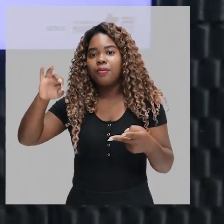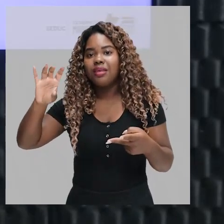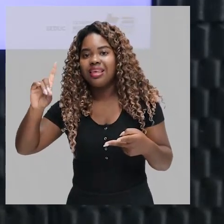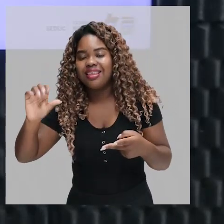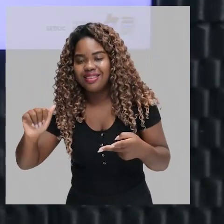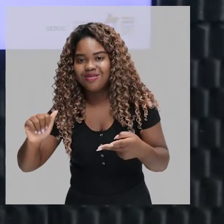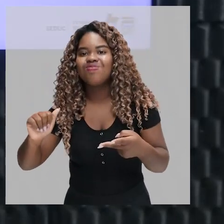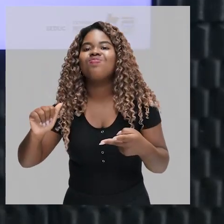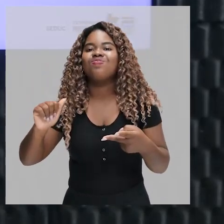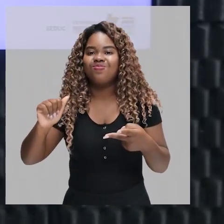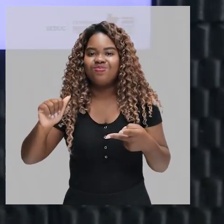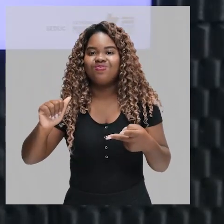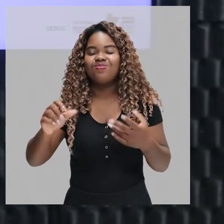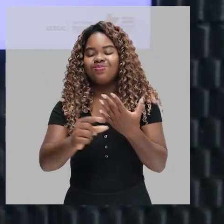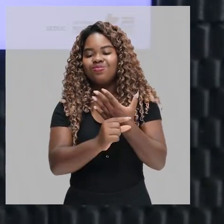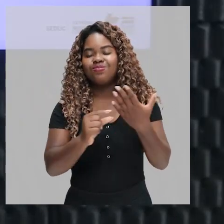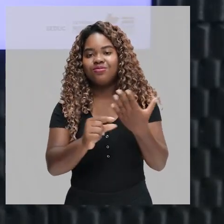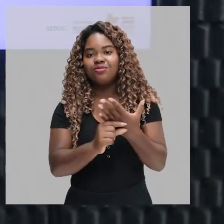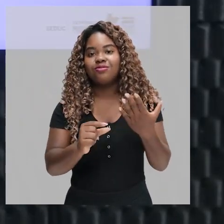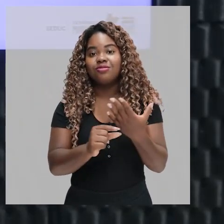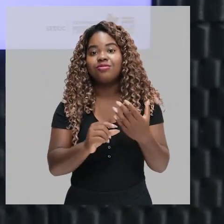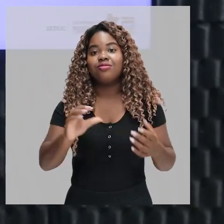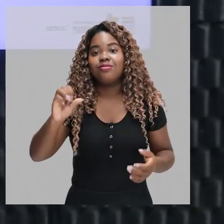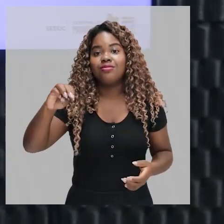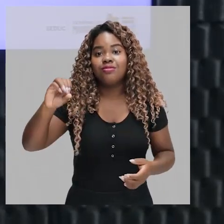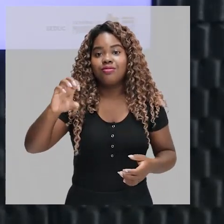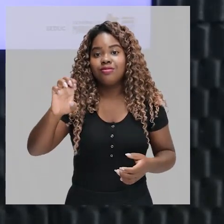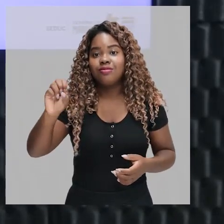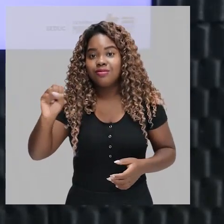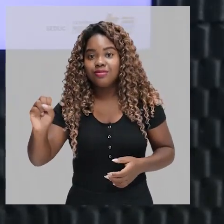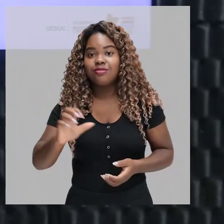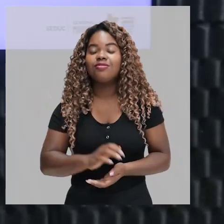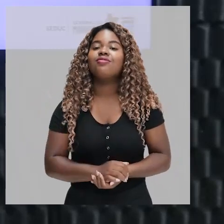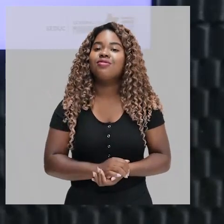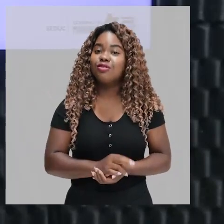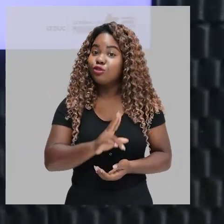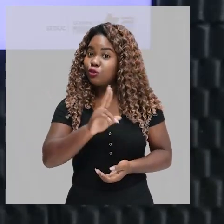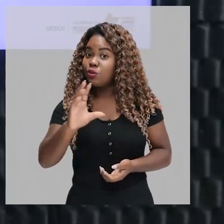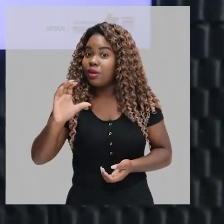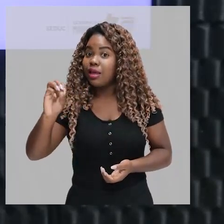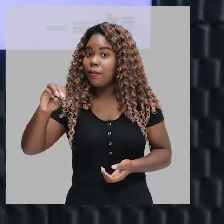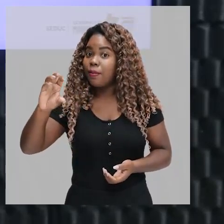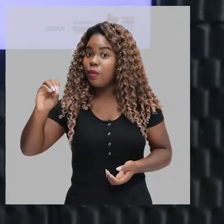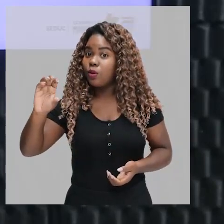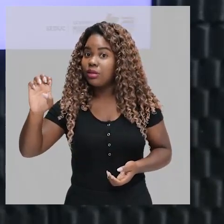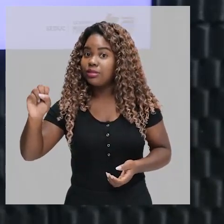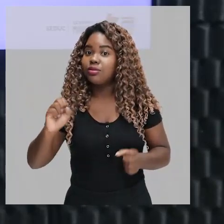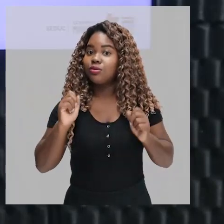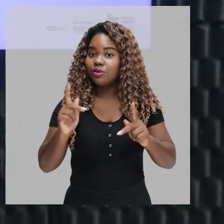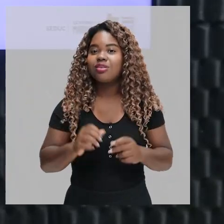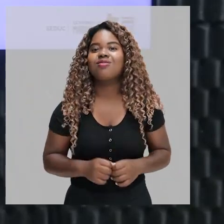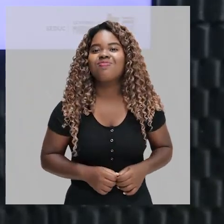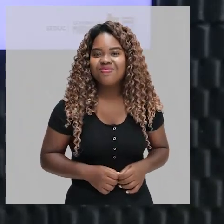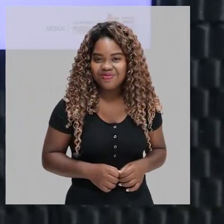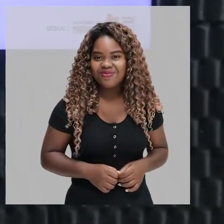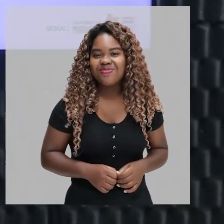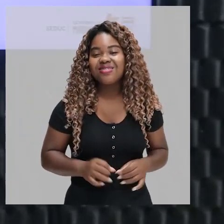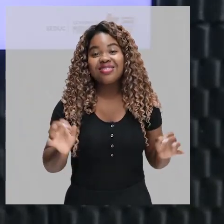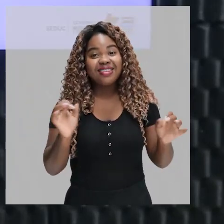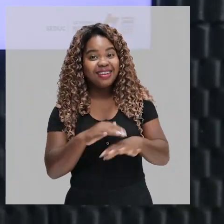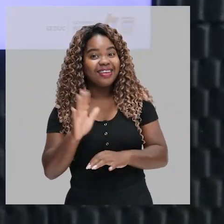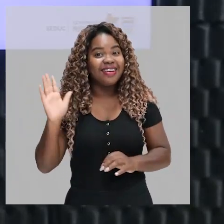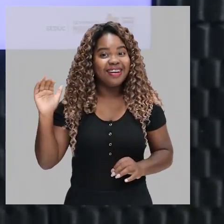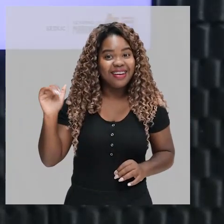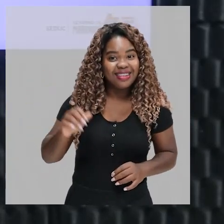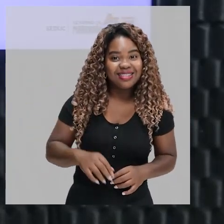garrê com a publicação da obra Camões tá o nome da obra é Camões Tá certo bom eu vou